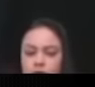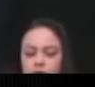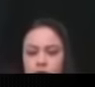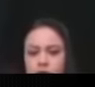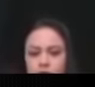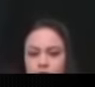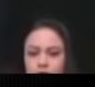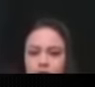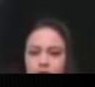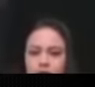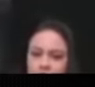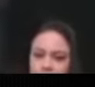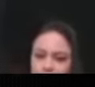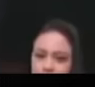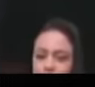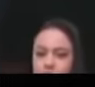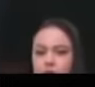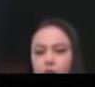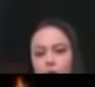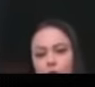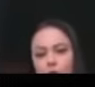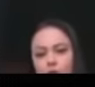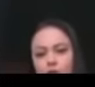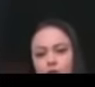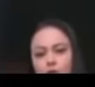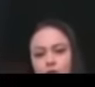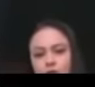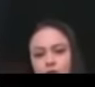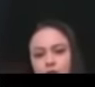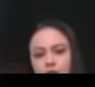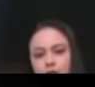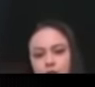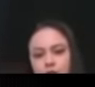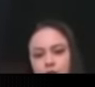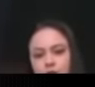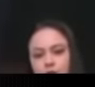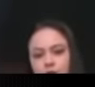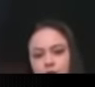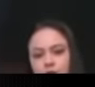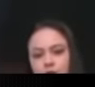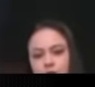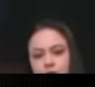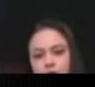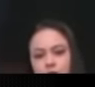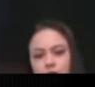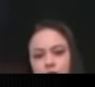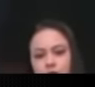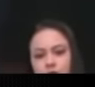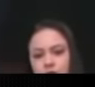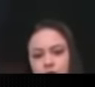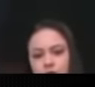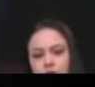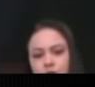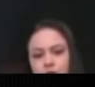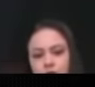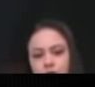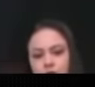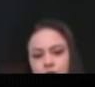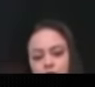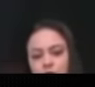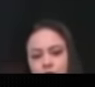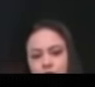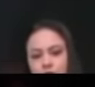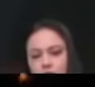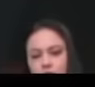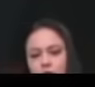seguinte: a constitucionalidade do parágrafo único do artigo 741 e do parágrafo 1º do artigo 475L do